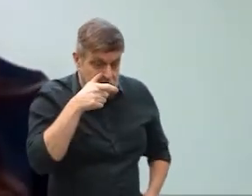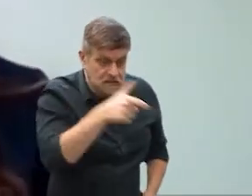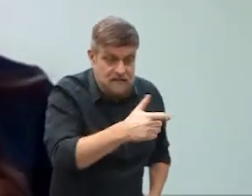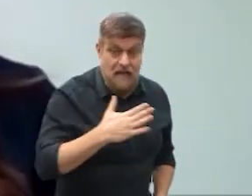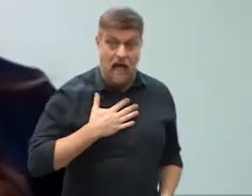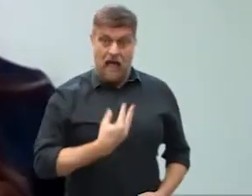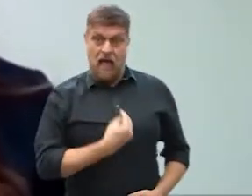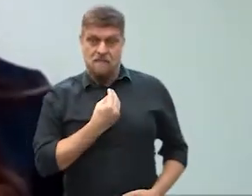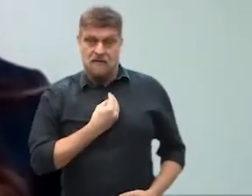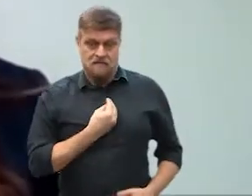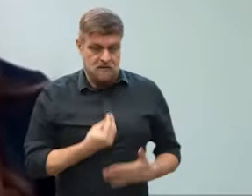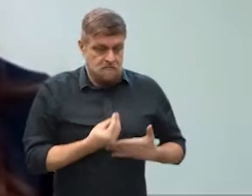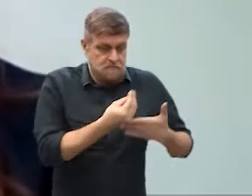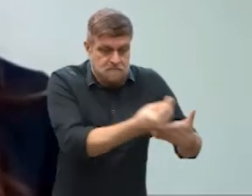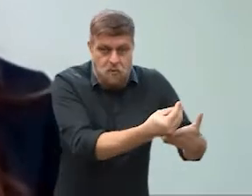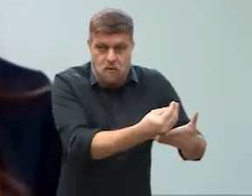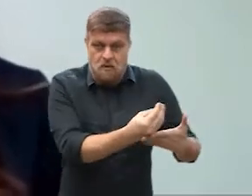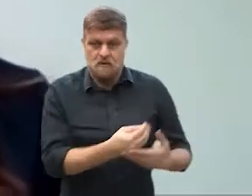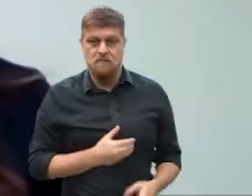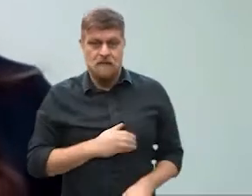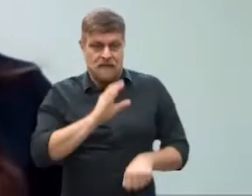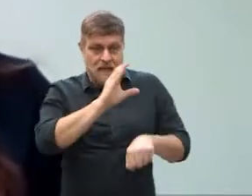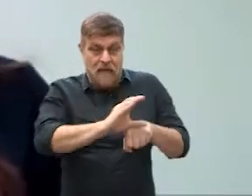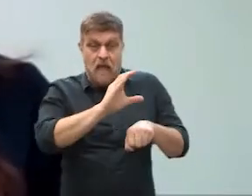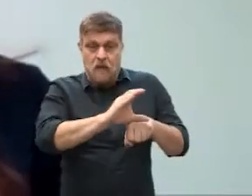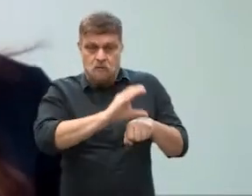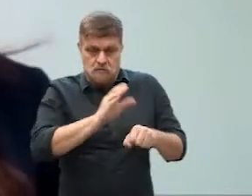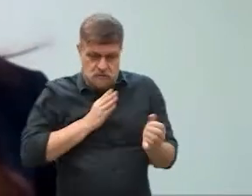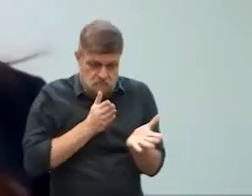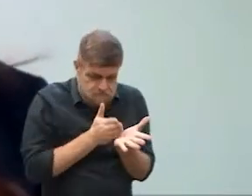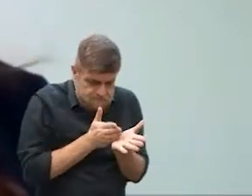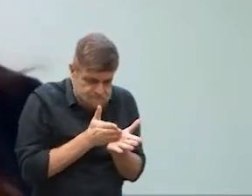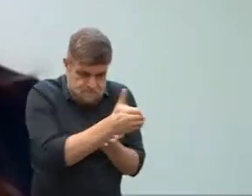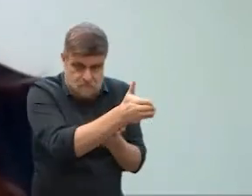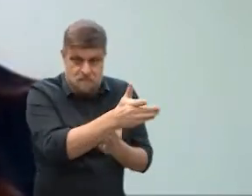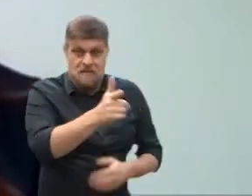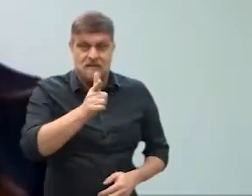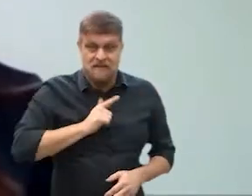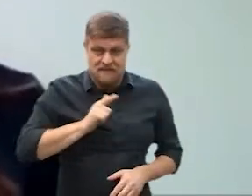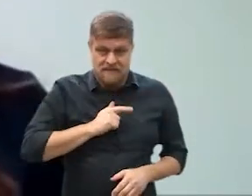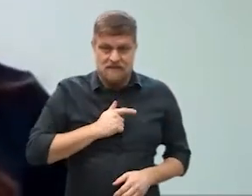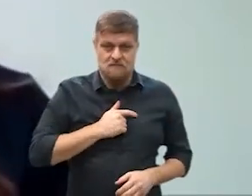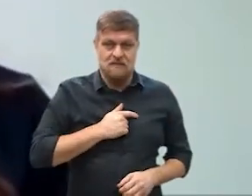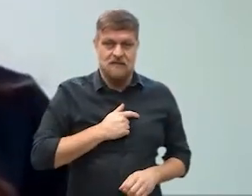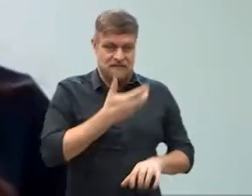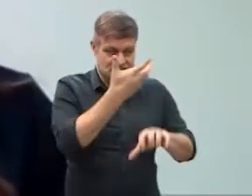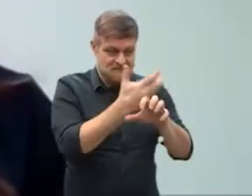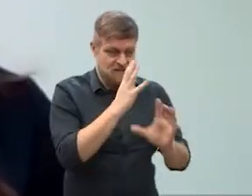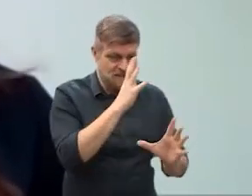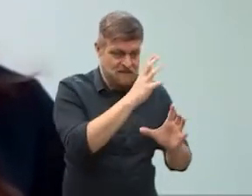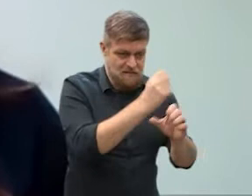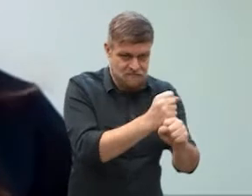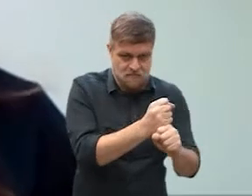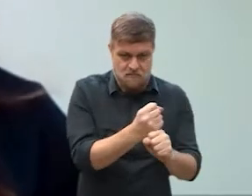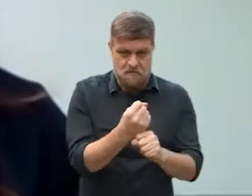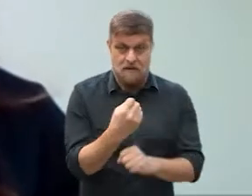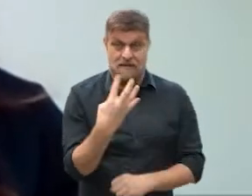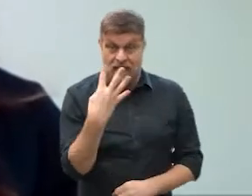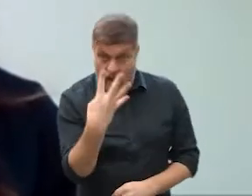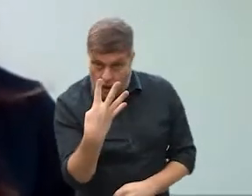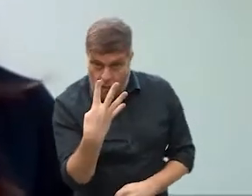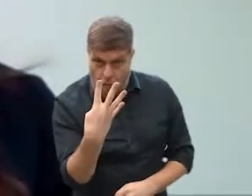de vida, estabelecer quais fluxos eu quero seguir. E aí, para isso, tem os itinerários formativos. Eles possuem